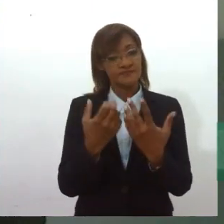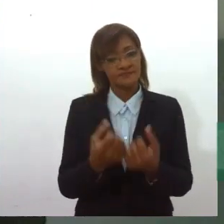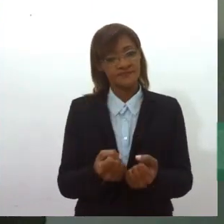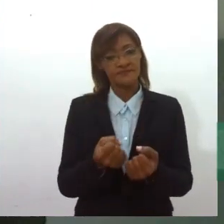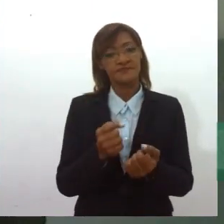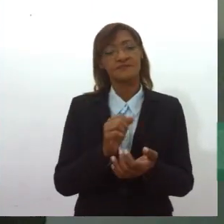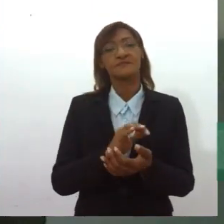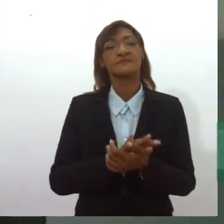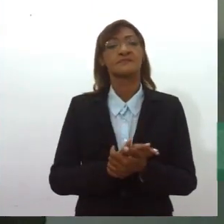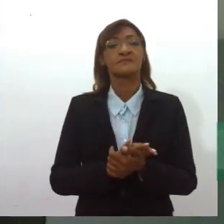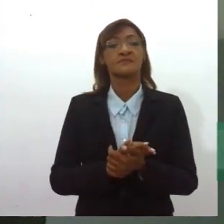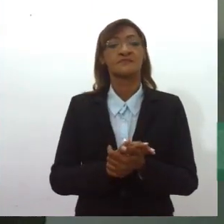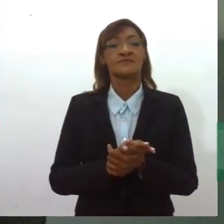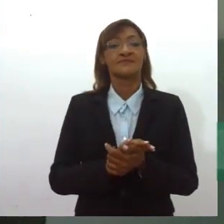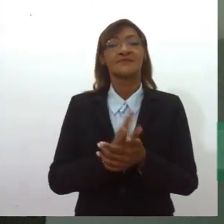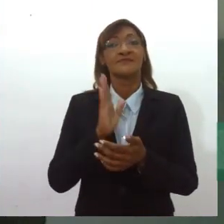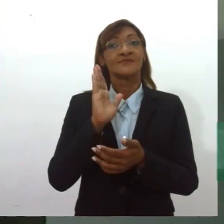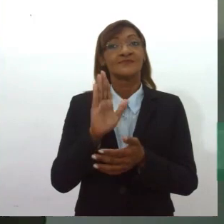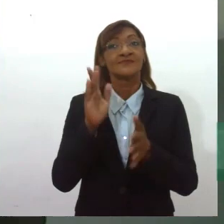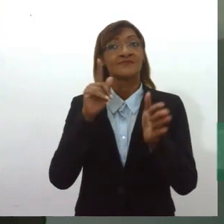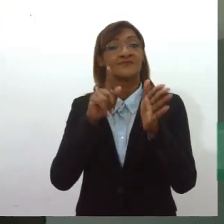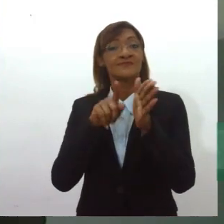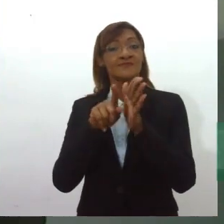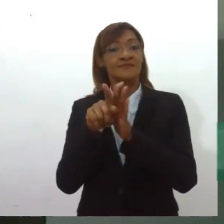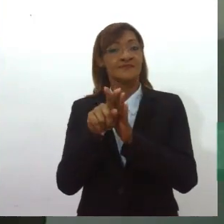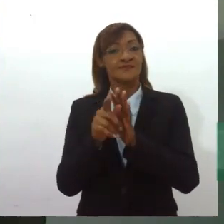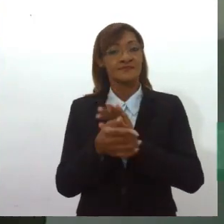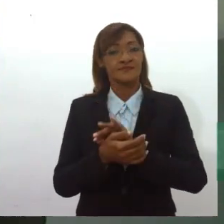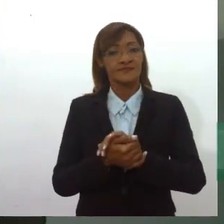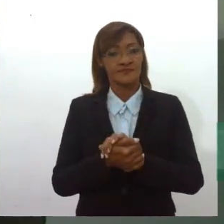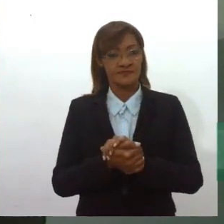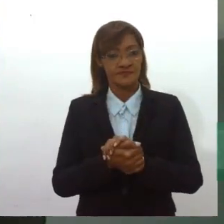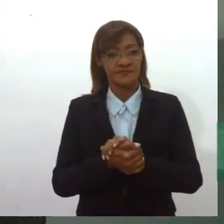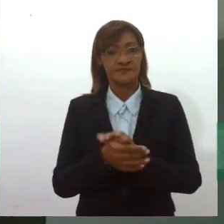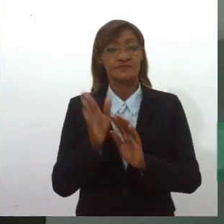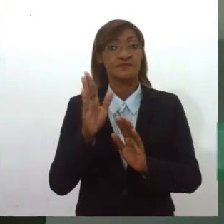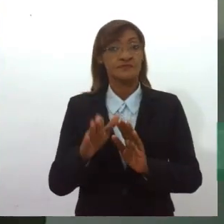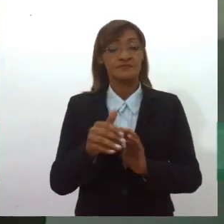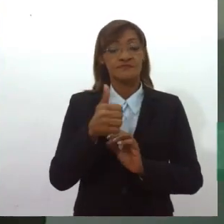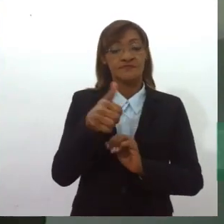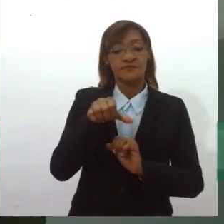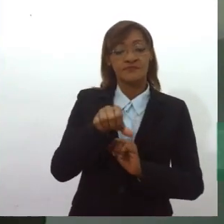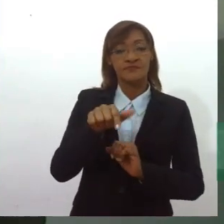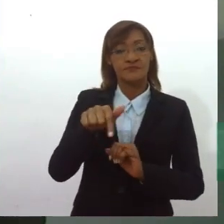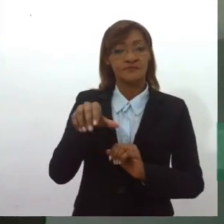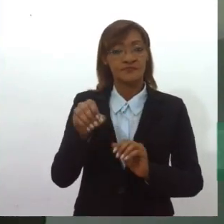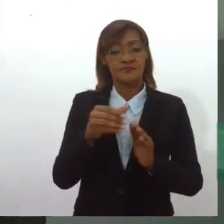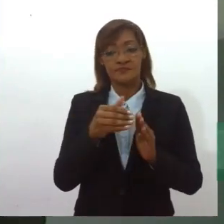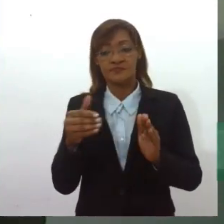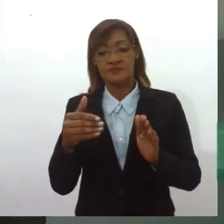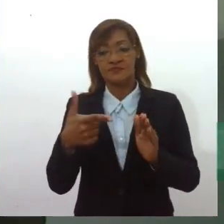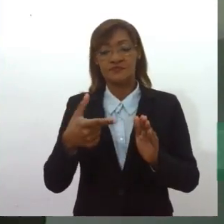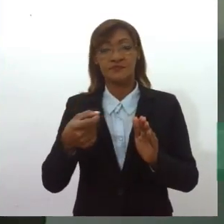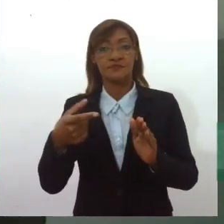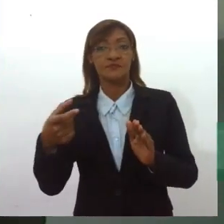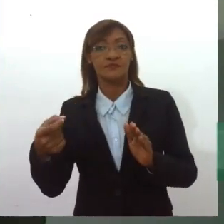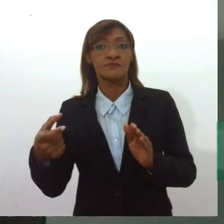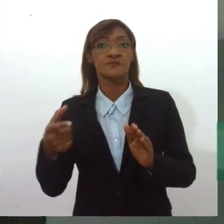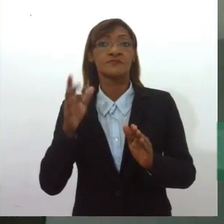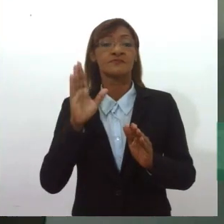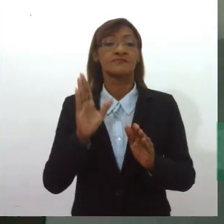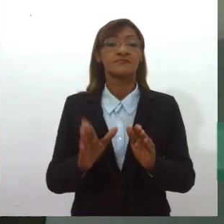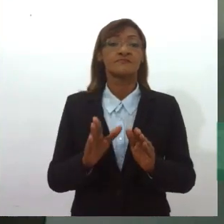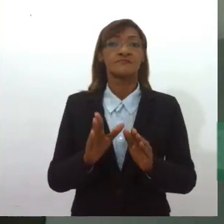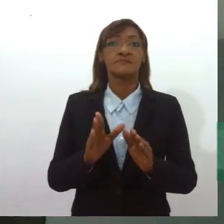aí o convite eu vou começar né já com a pergunta entre as décadas de 1970 e os anos 2000 pavor das carrocinhas